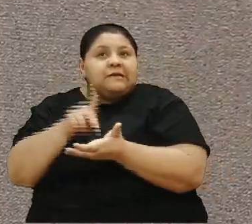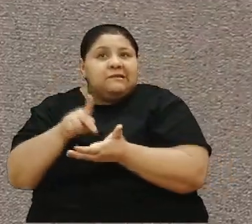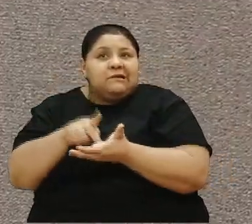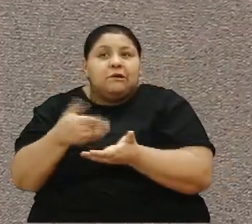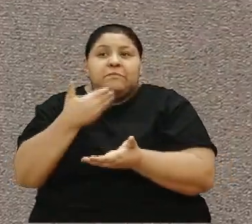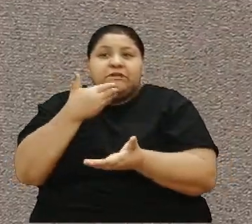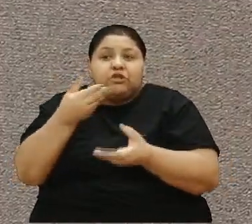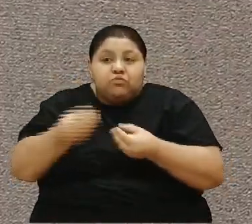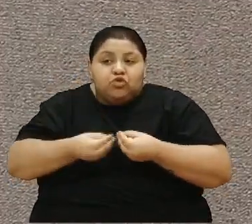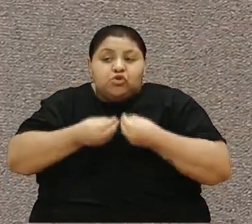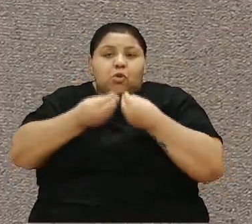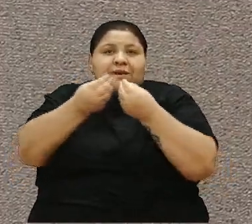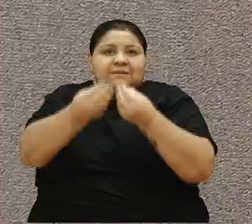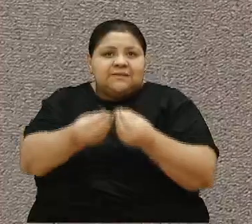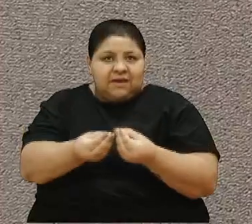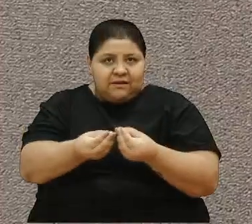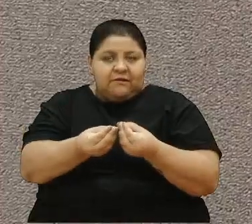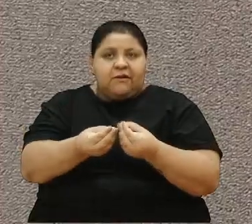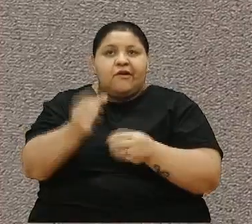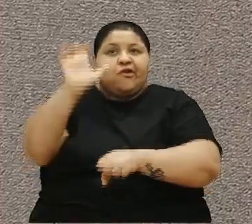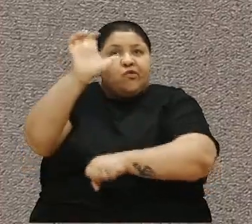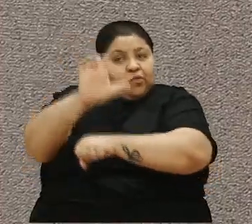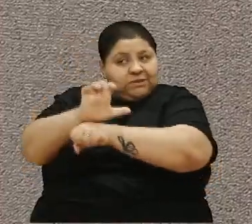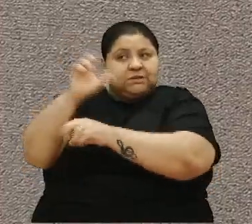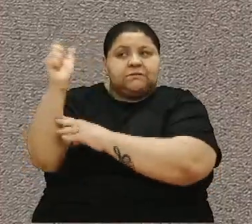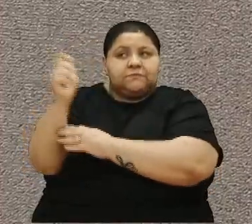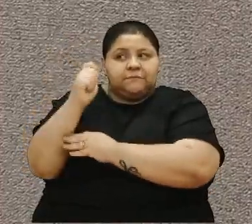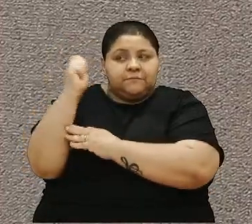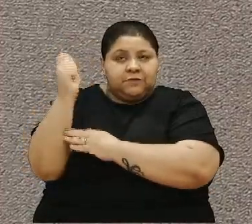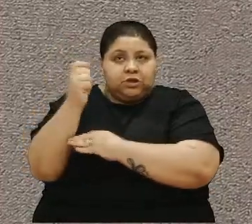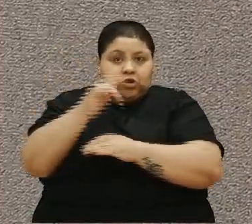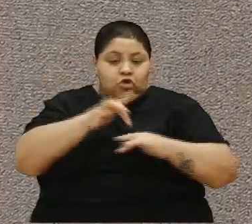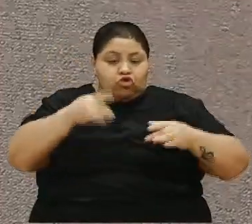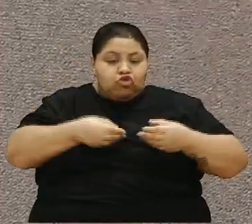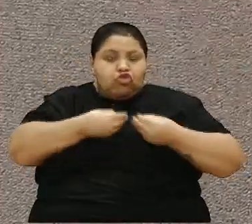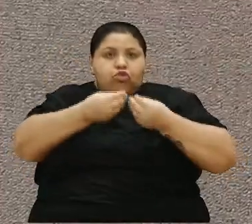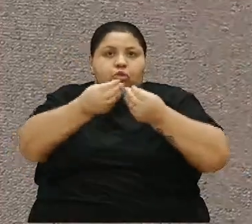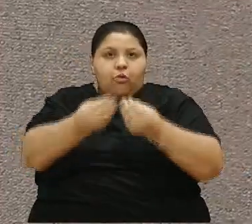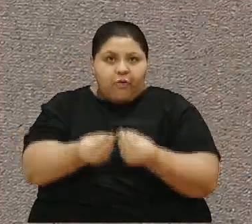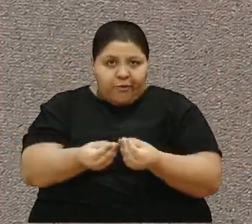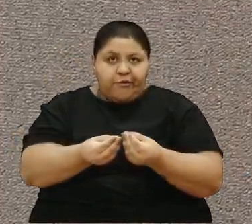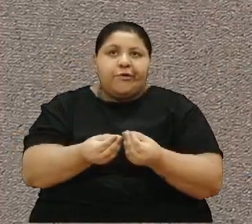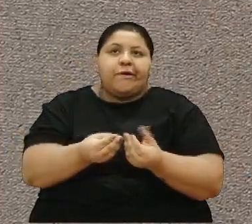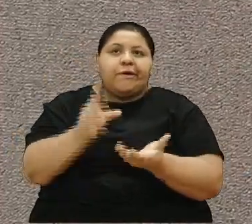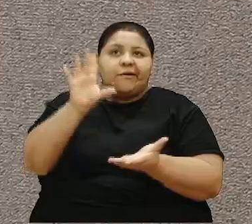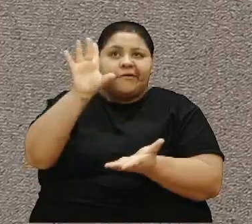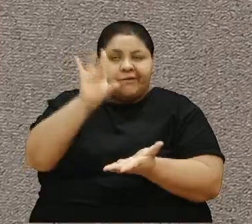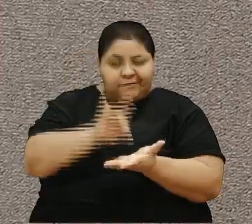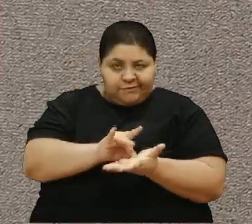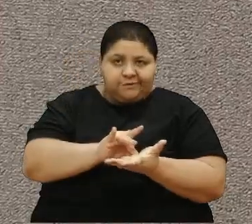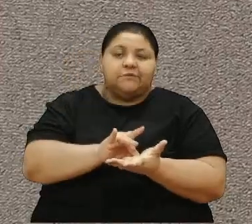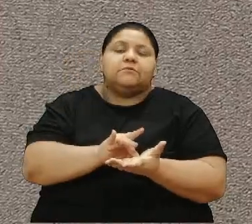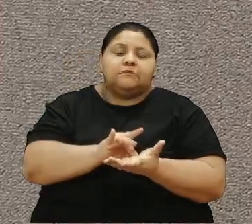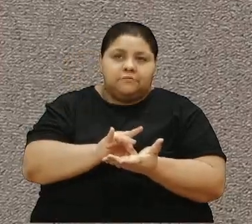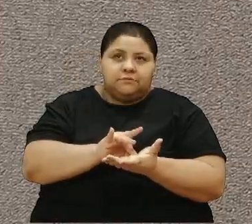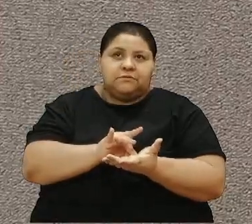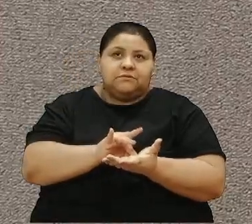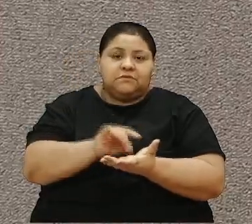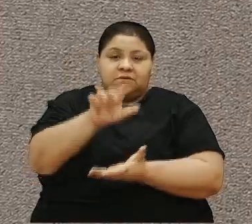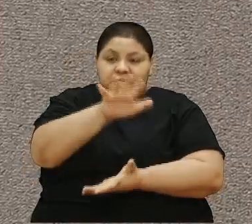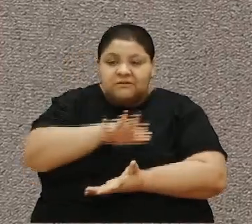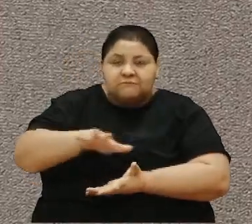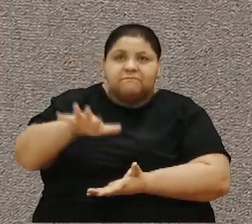doação, para que o Estado do Rio Grande do Sul doe efetivamente, né, e definitivamente essa